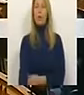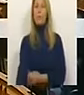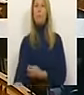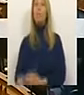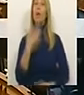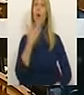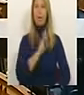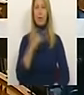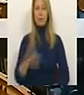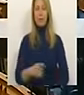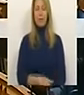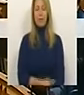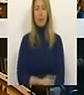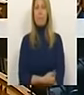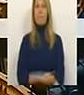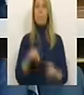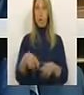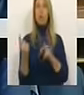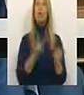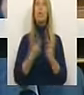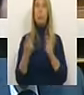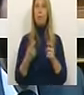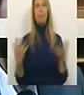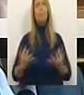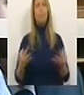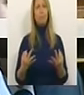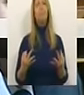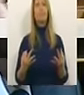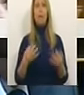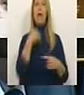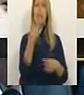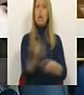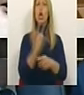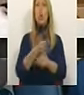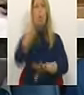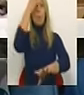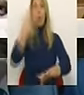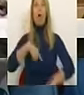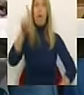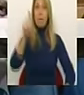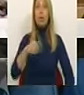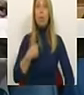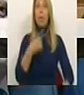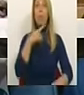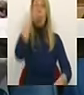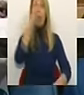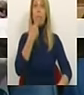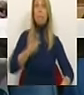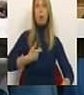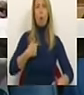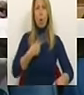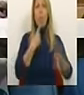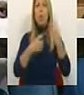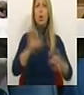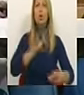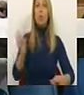Obrigado, Sr. Presidente. Estes debates servem para tecermos muitas considerações, mas também para o Governo responder às perguntas. Eu fiz uma pergunta ao Sr. Primeiro-Ministro e aguardo a resposta. Isso.